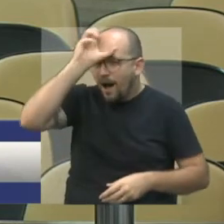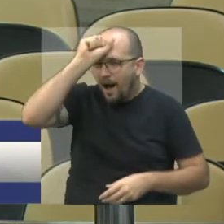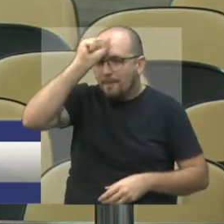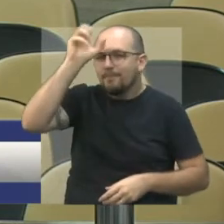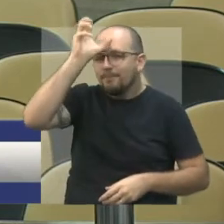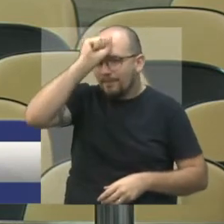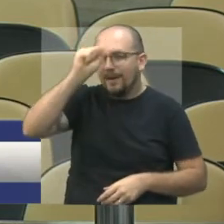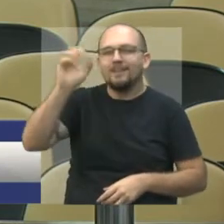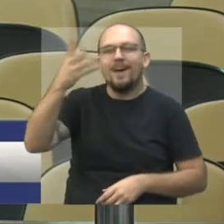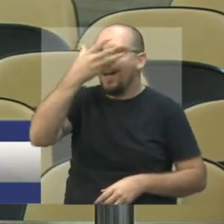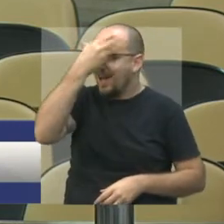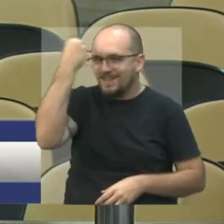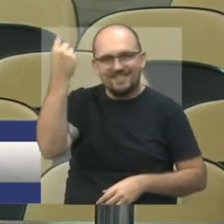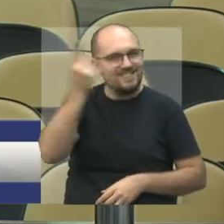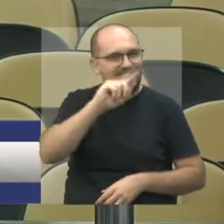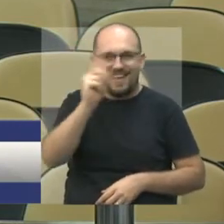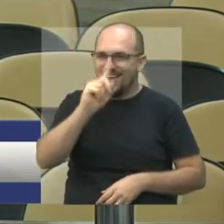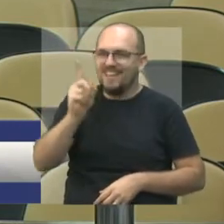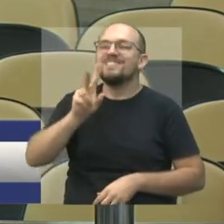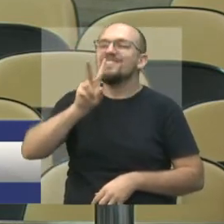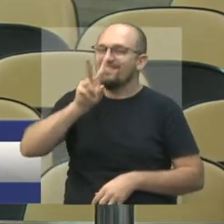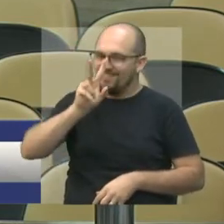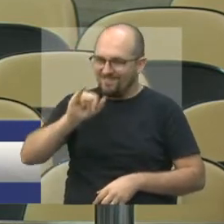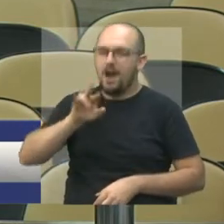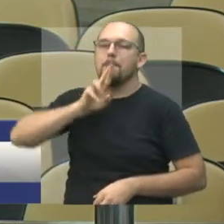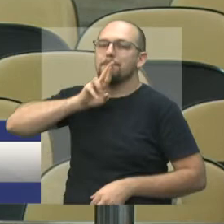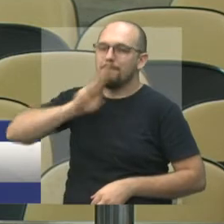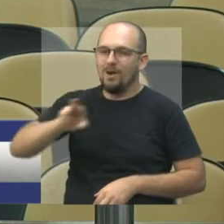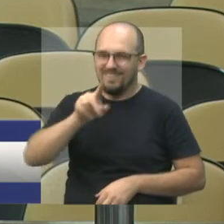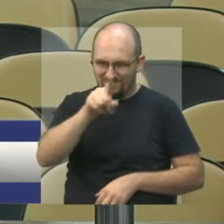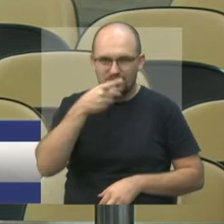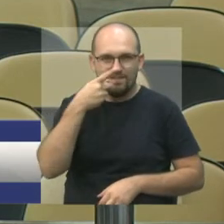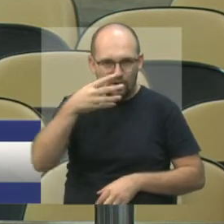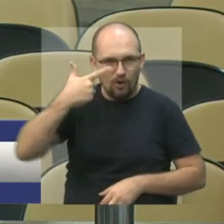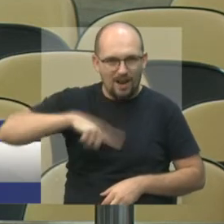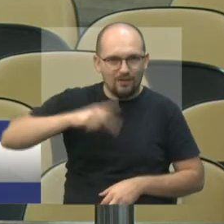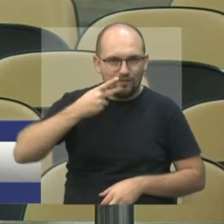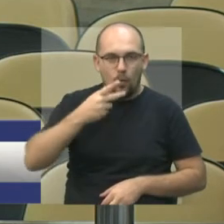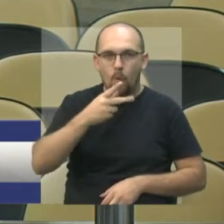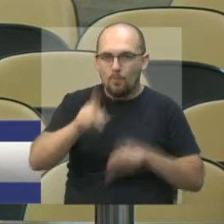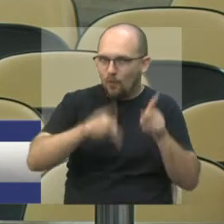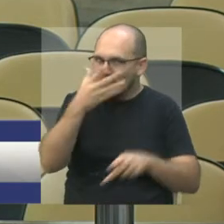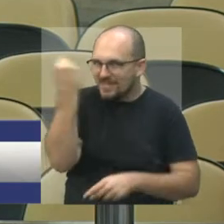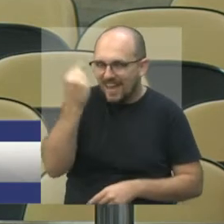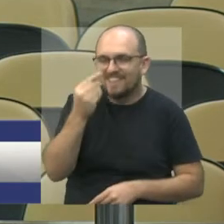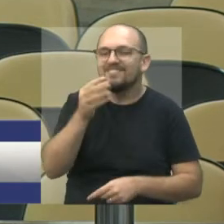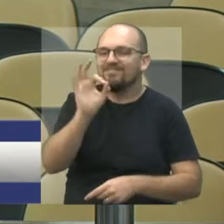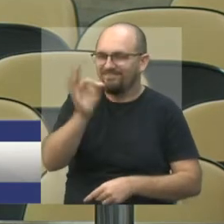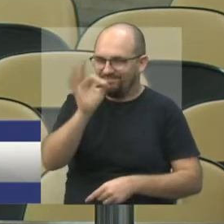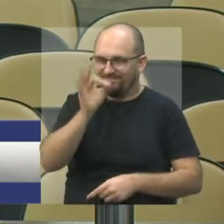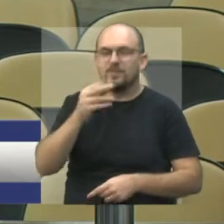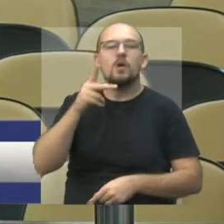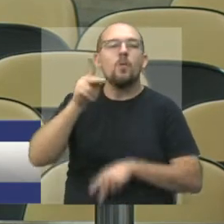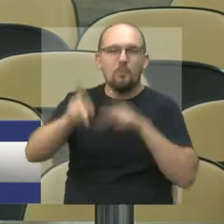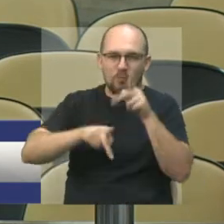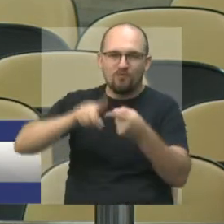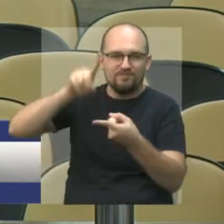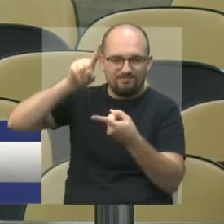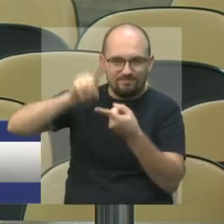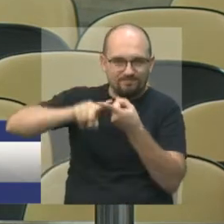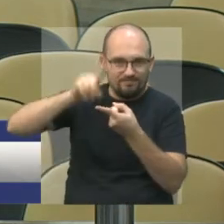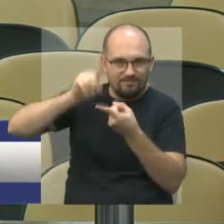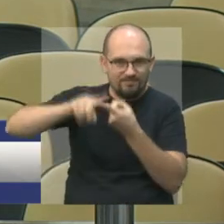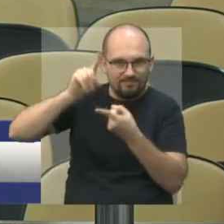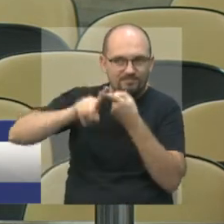eleição. Porque o povo, como o senhor mesmo disse, o povo não esquece. Entendeu? O povo não esquece. O que ele